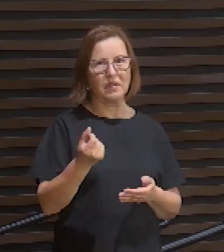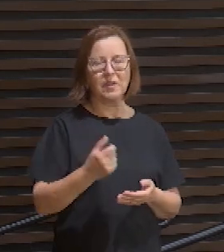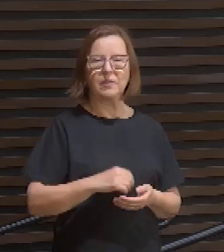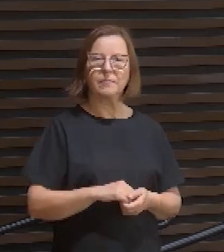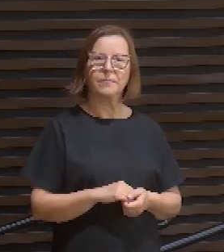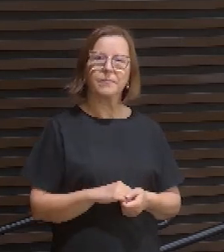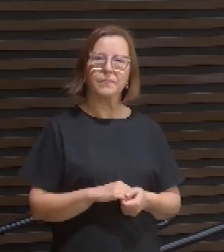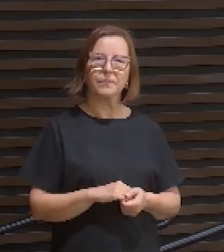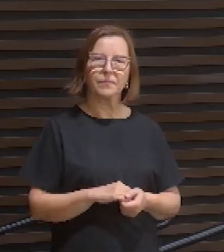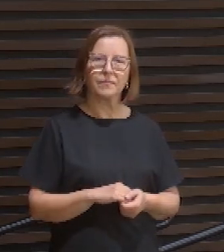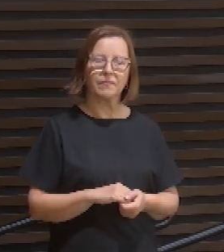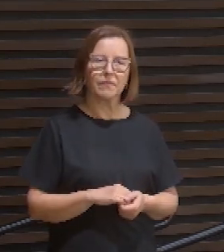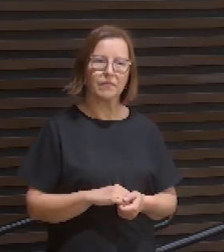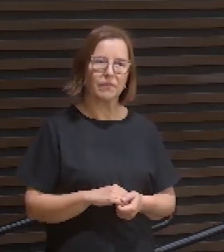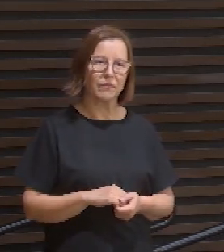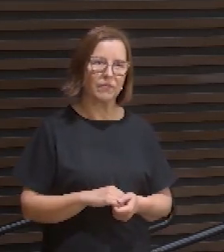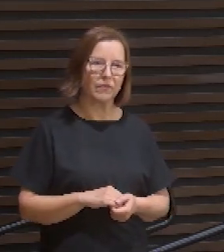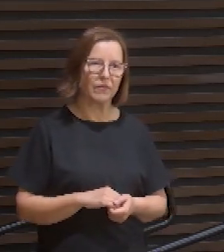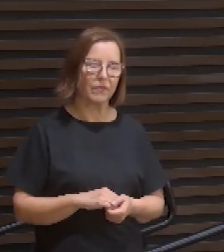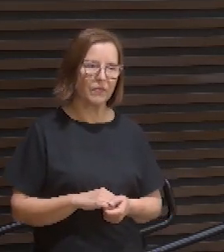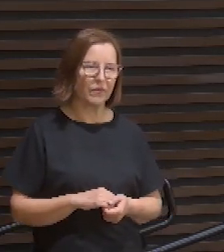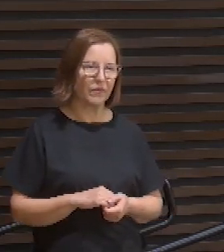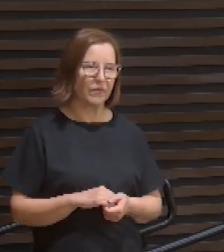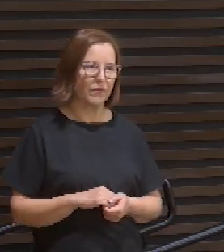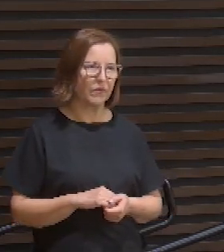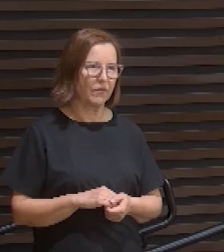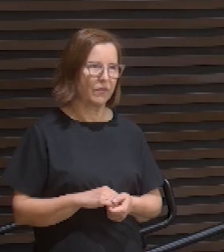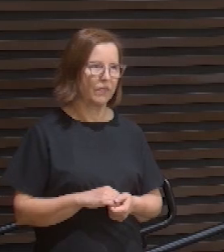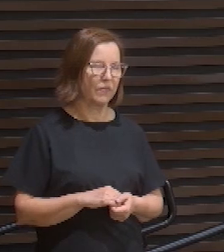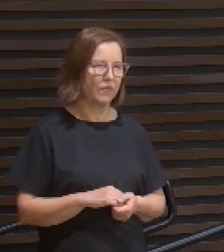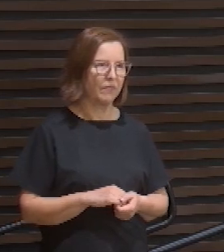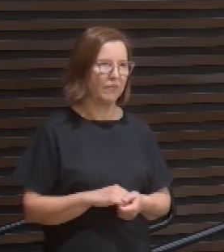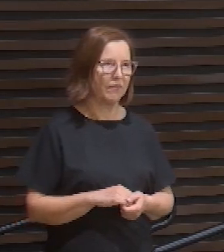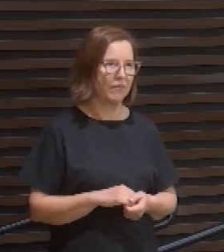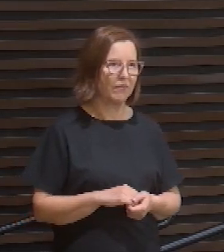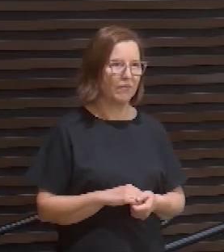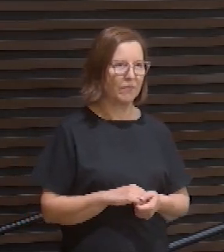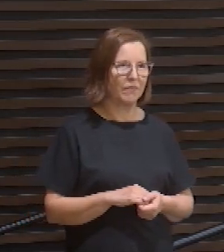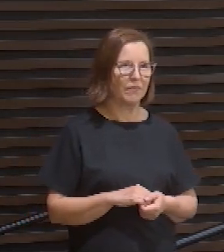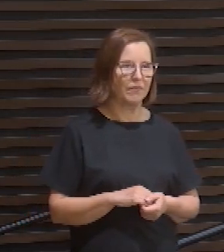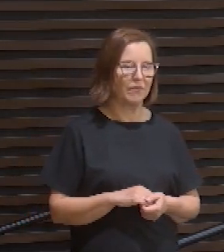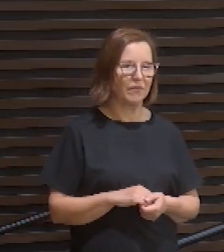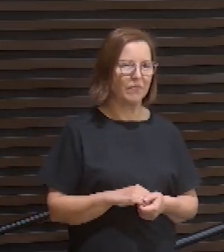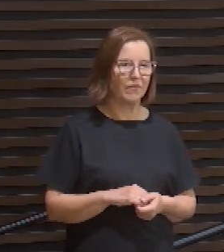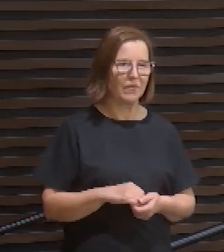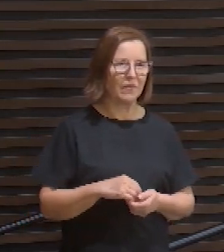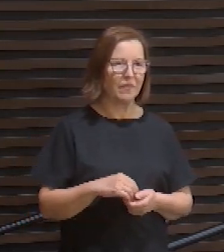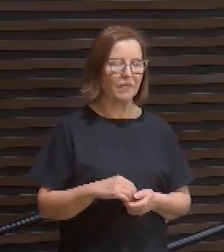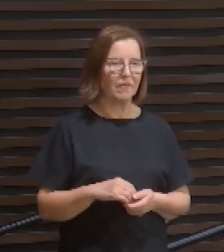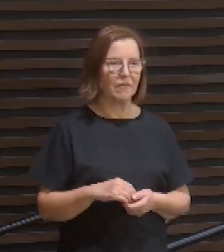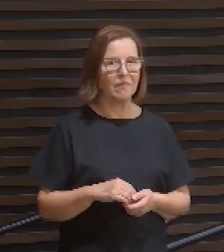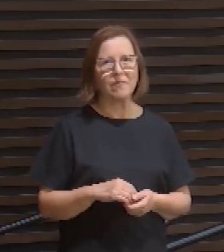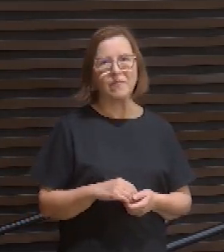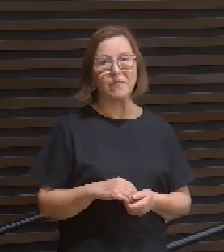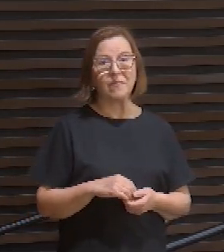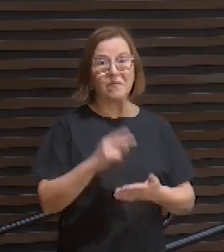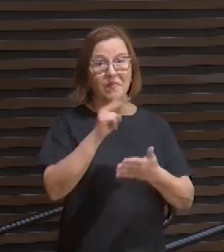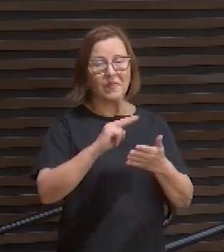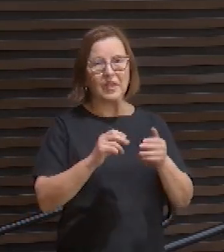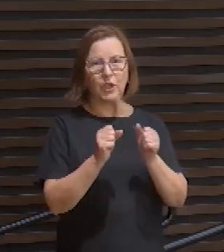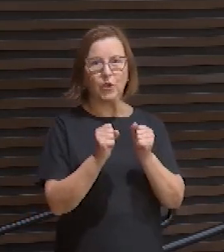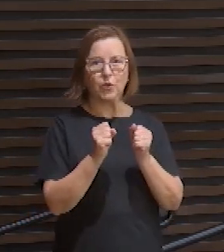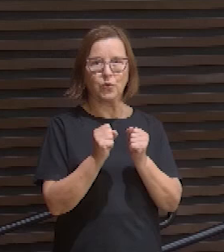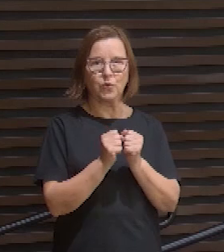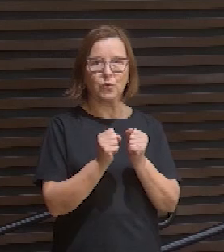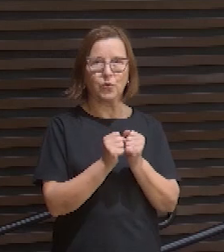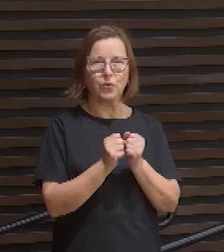Como já abrindo para um próximo encontro a gente continuar. Vamos ler junto? 1